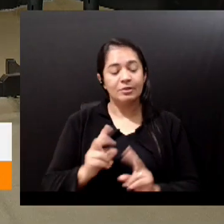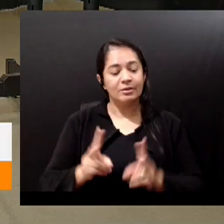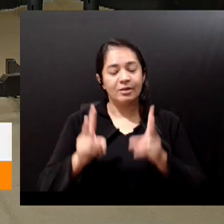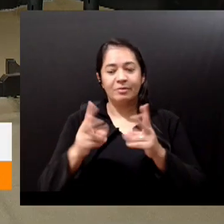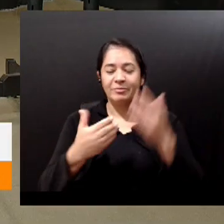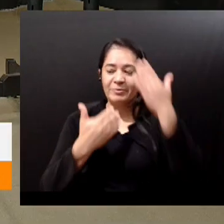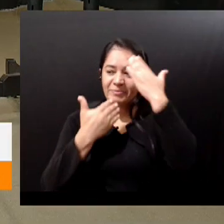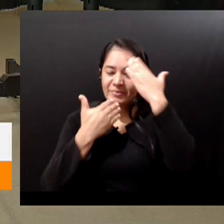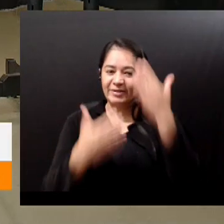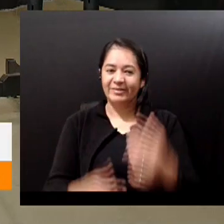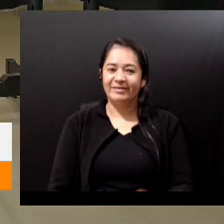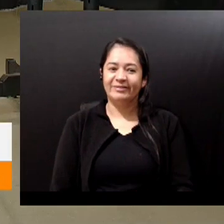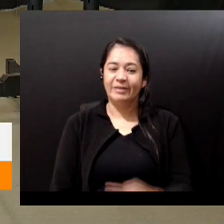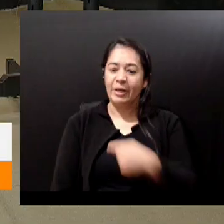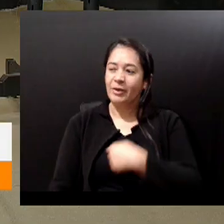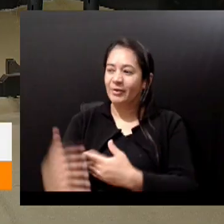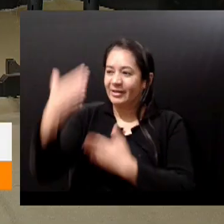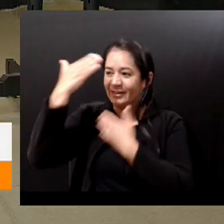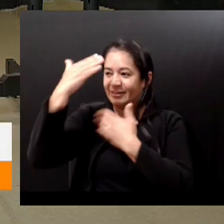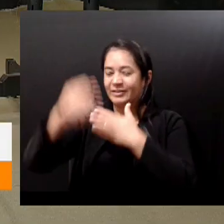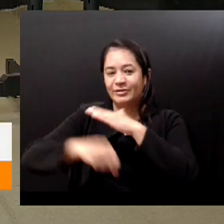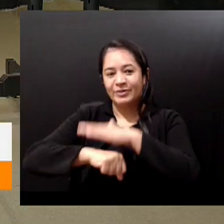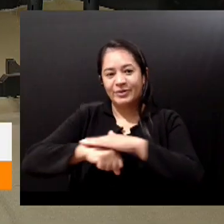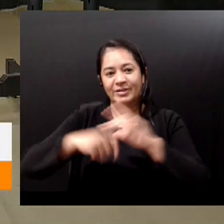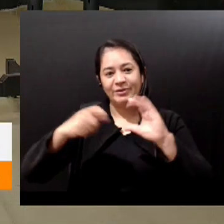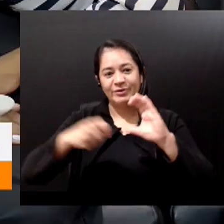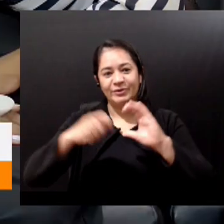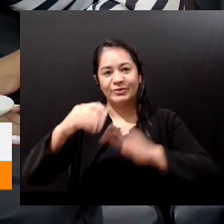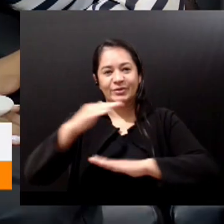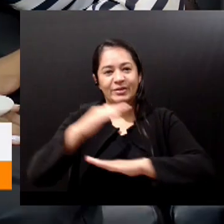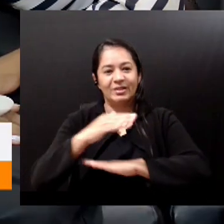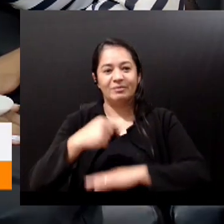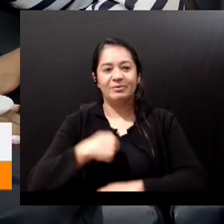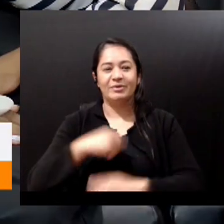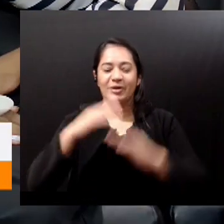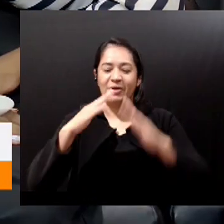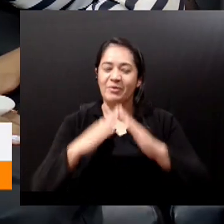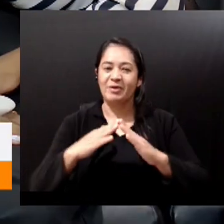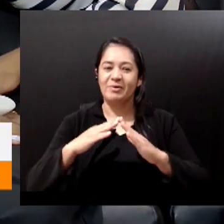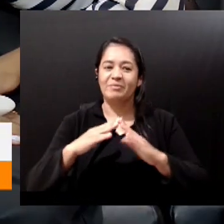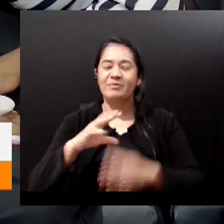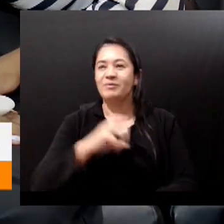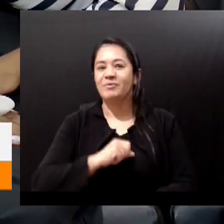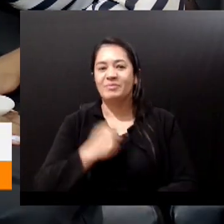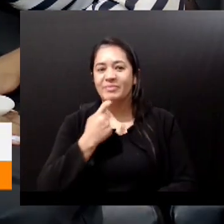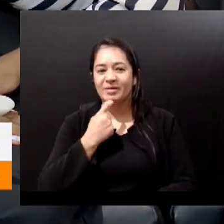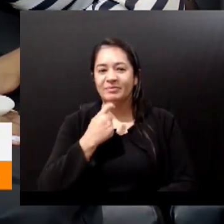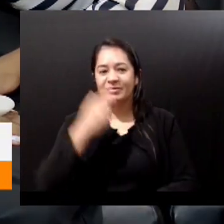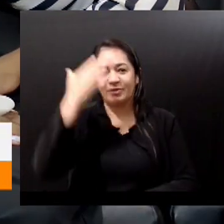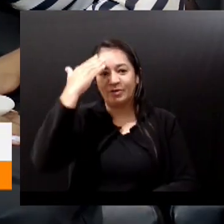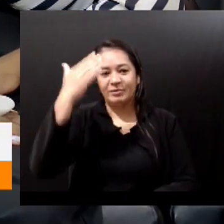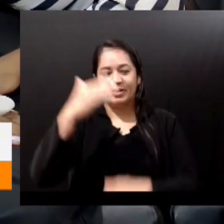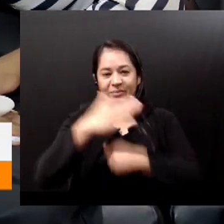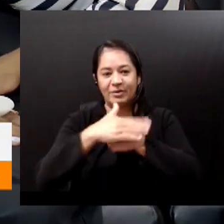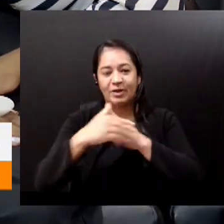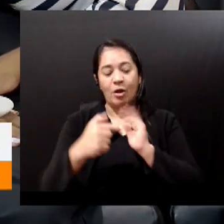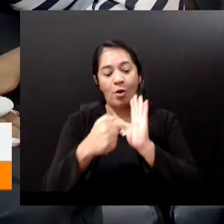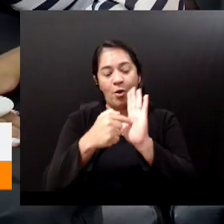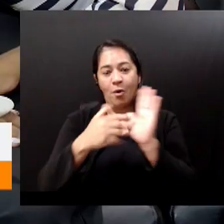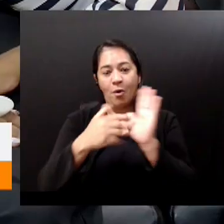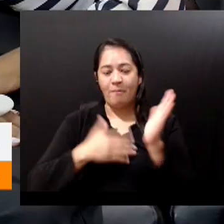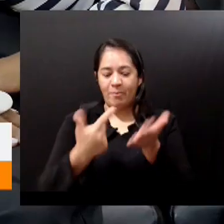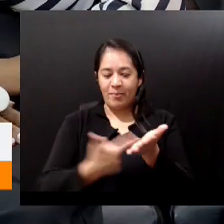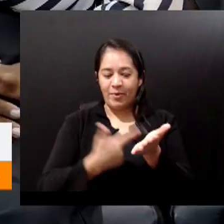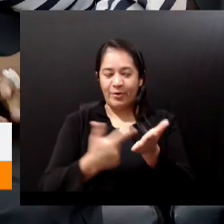agradeço o carinho, Estúdio Câmara, essa cidade linda que eu moro, que eu amo, que é Campinas. Obrigado pelo carinho. Quero indicar aqui o meu livro, que eu acho que na última vez eu